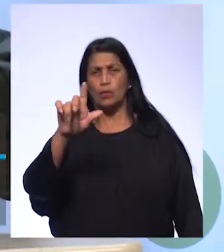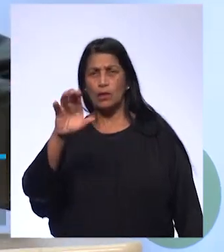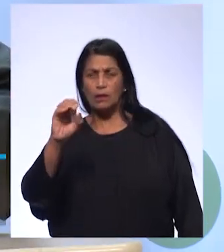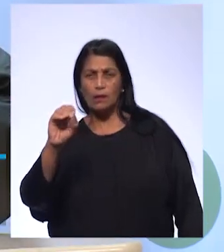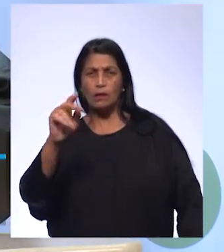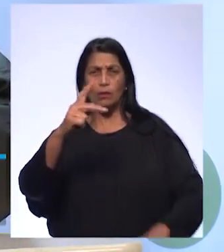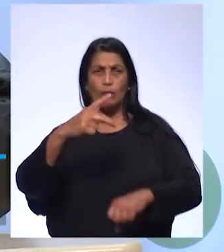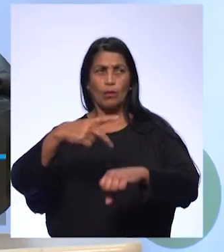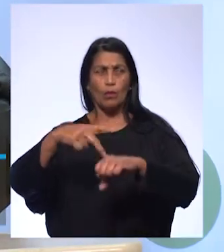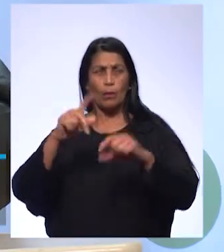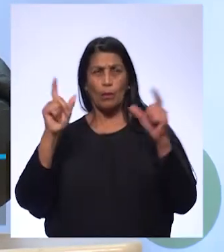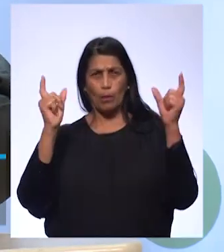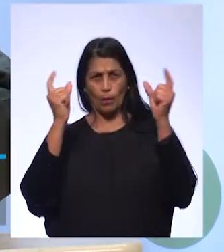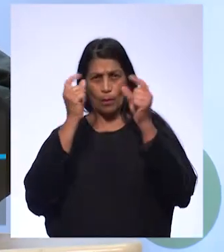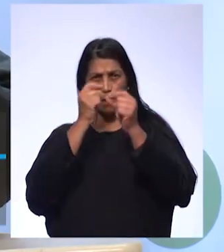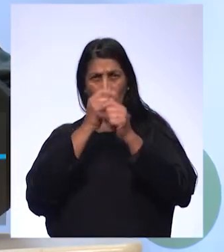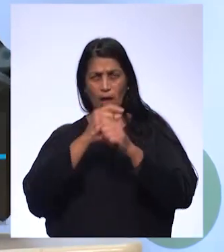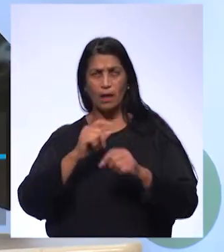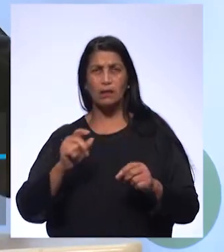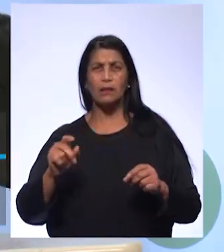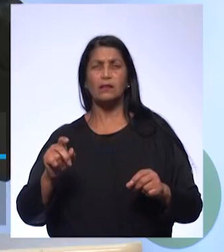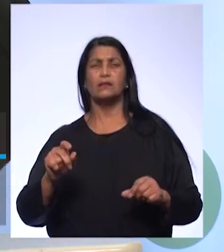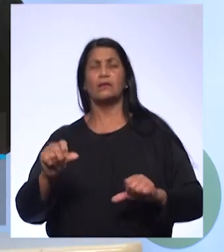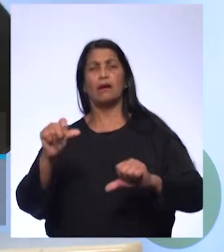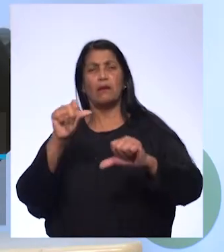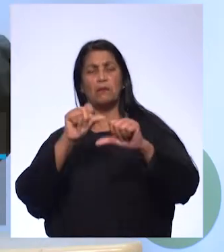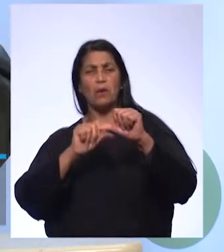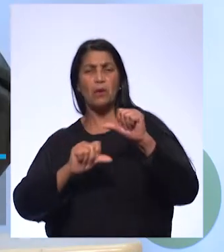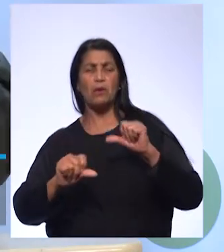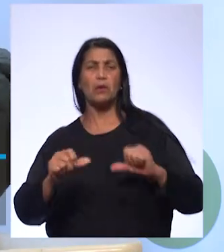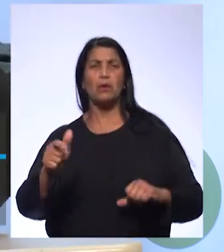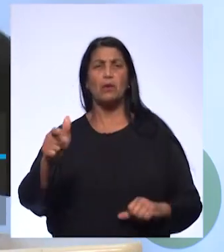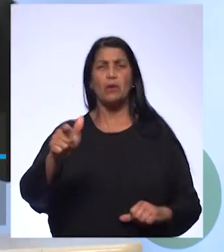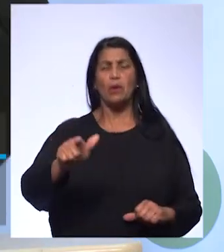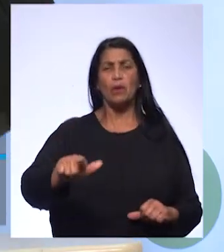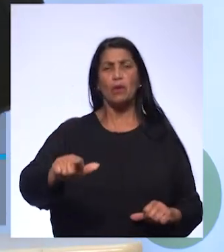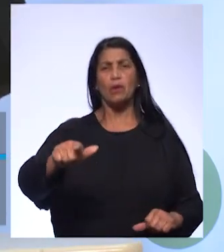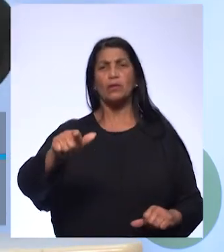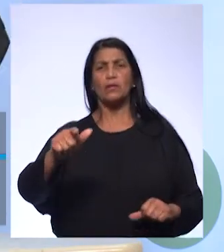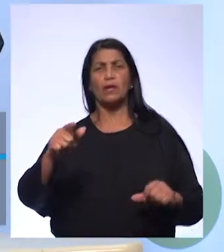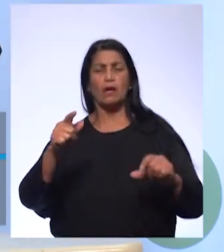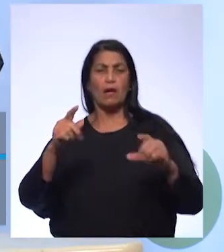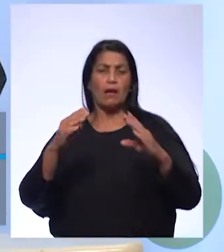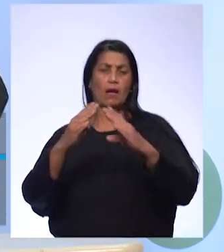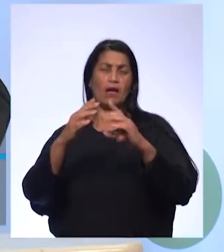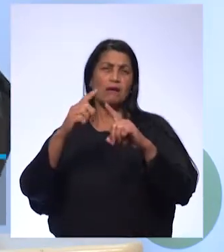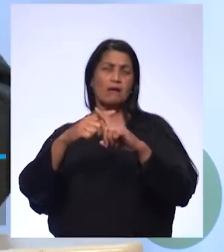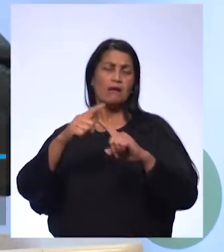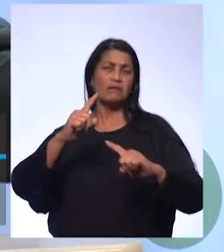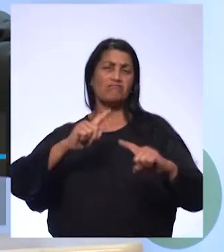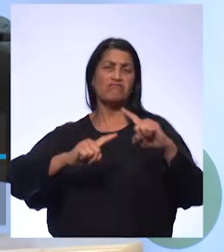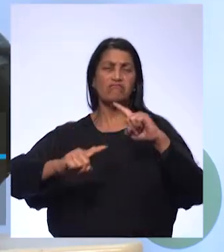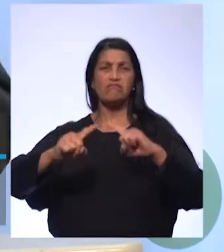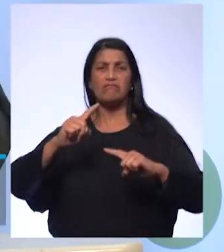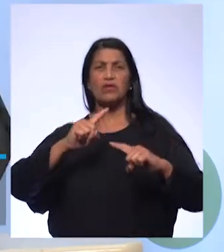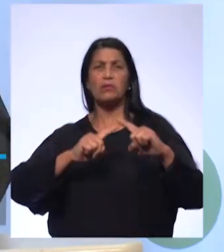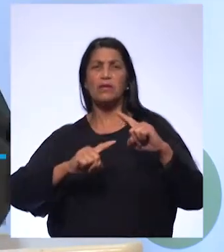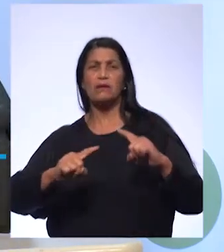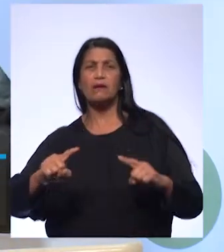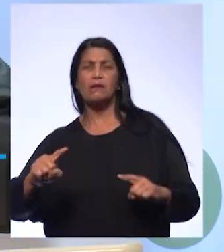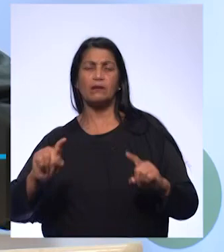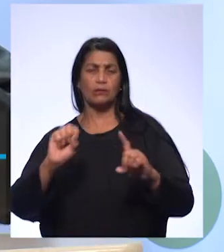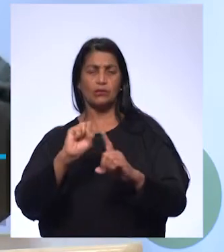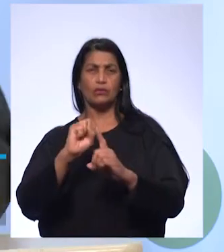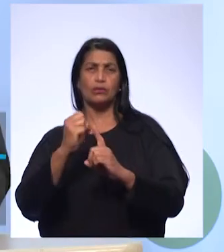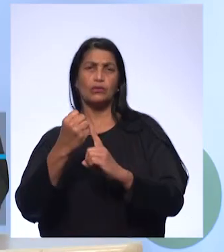aí deixa de existir, vem o período medieval, que é toda aquela questão da igreja dominando o cenário ético e